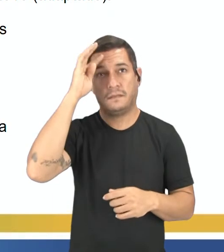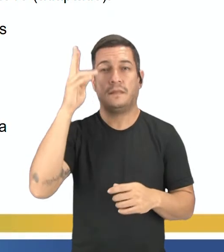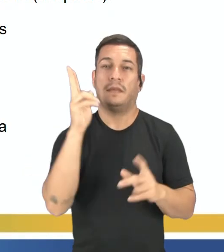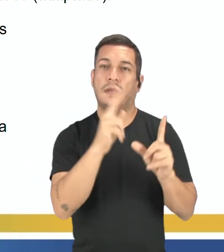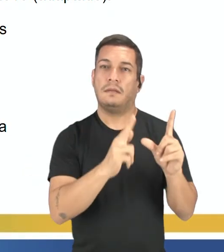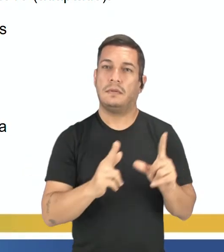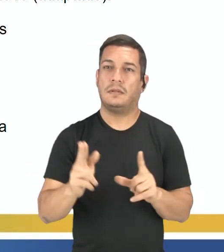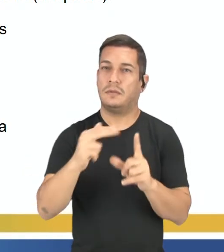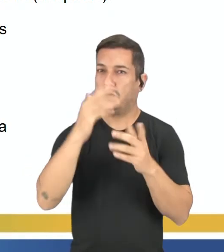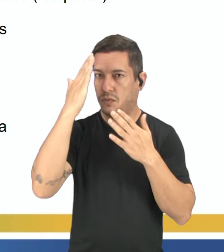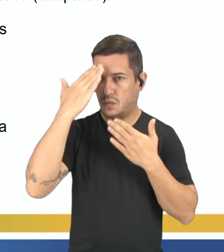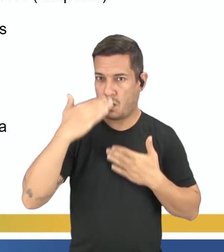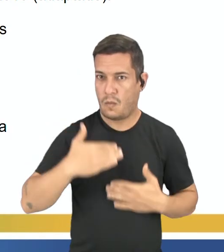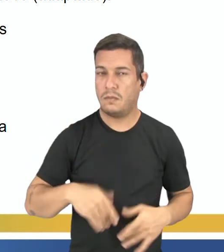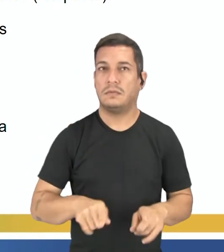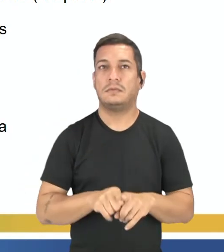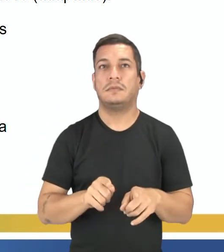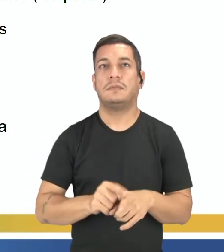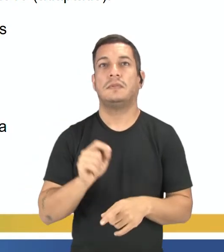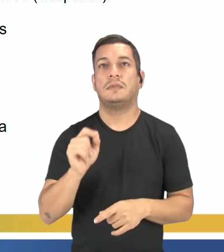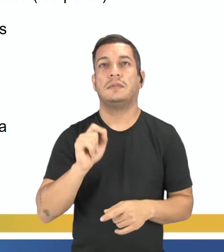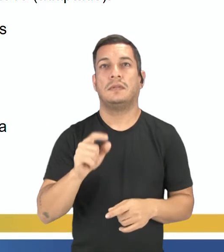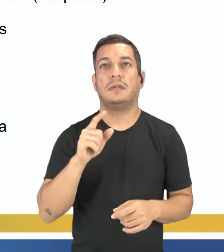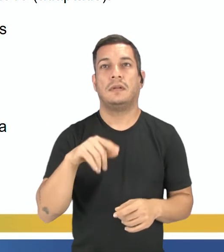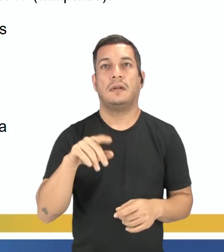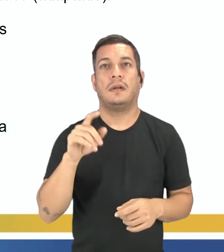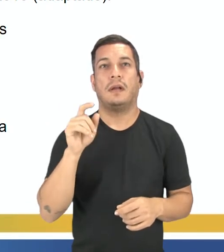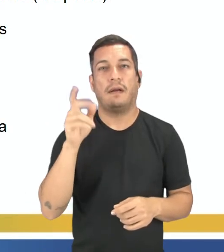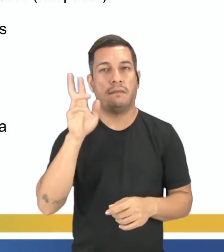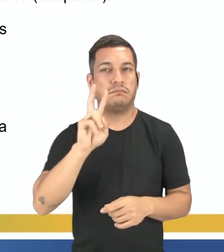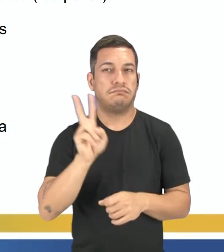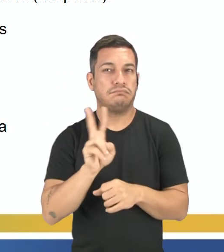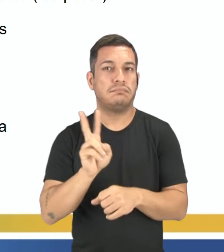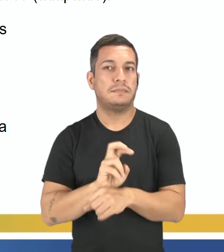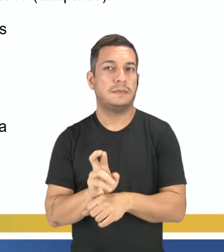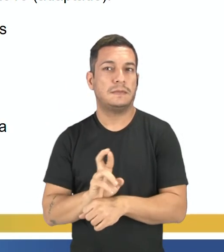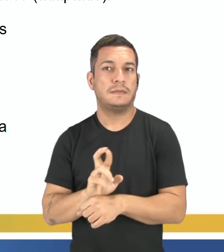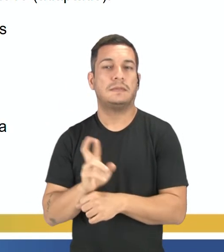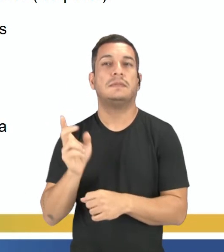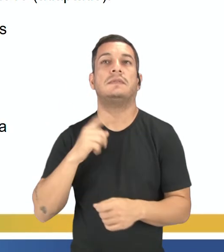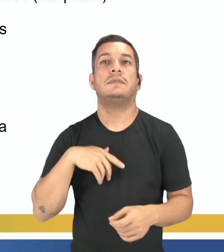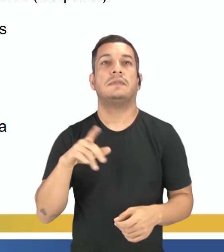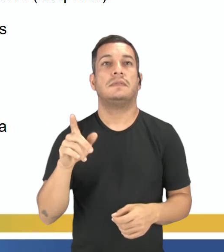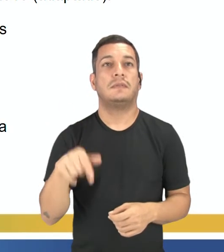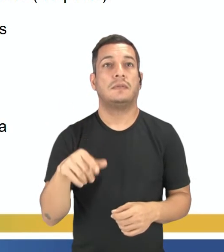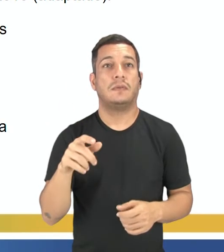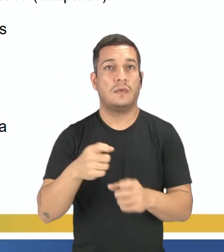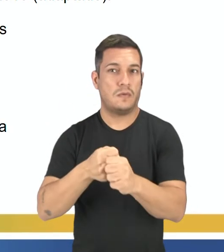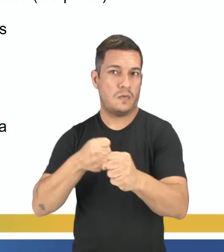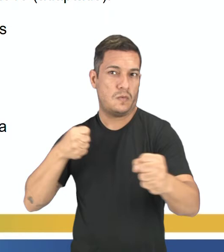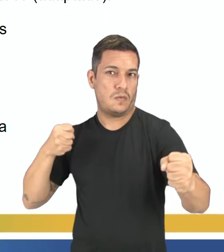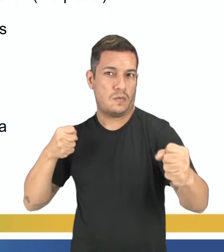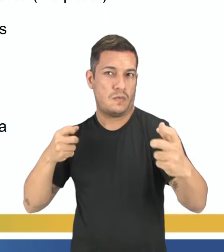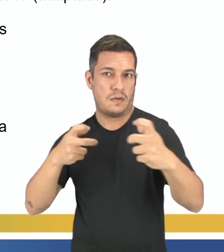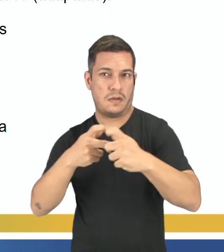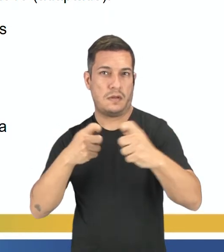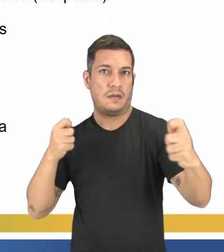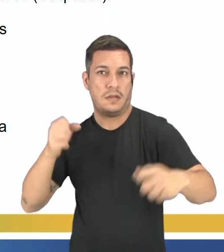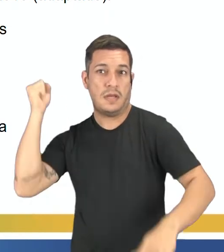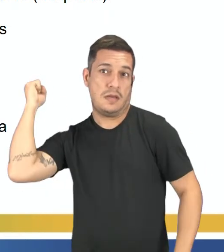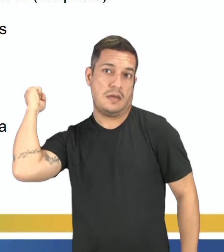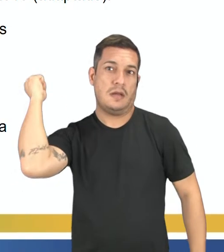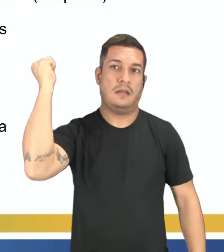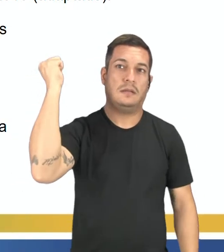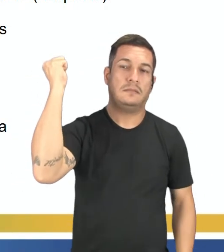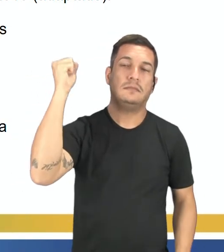como as pinturas e os adornos corporais, e modernos, como a regulamentação, a fiscalização e a padronização. O arco e a flecha e